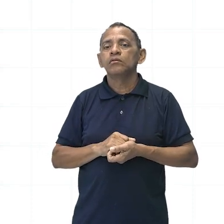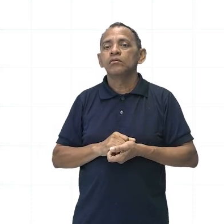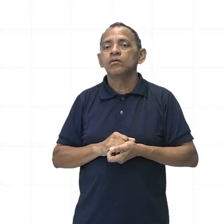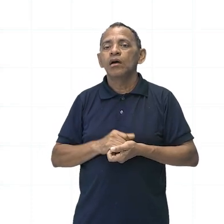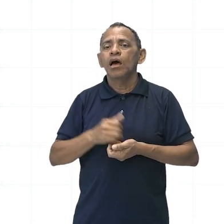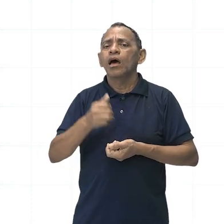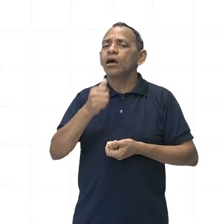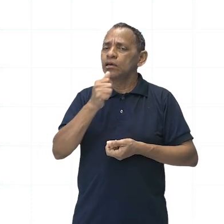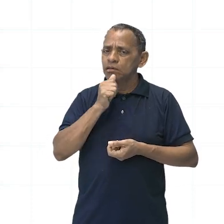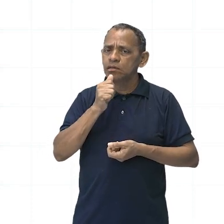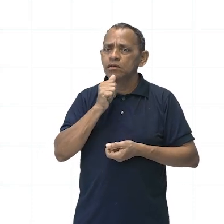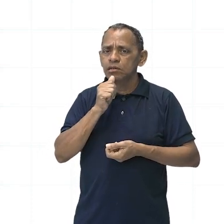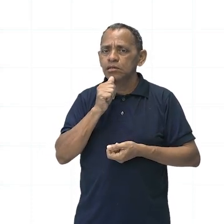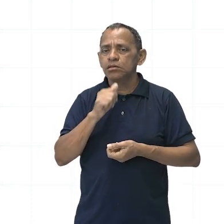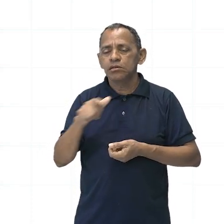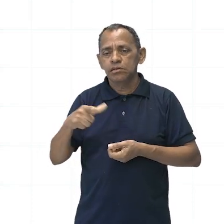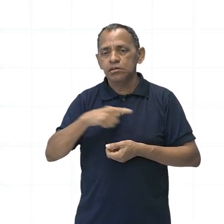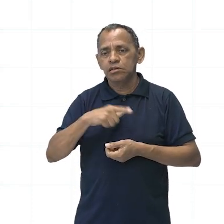esses